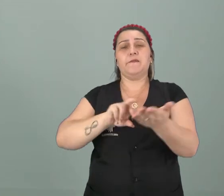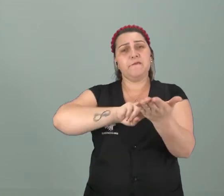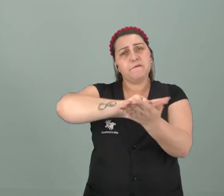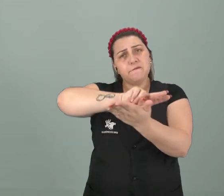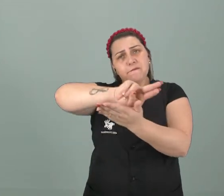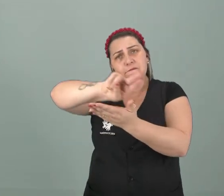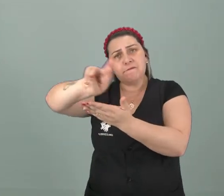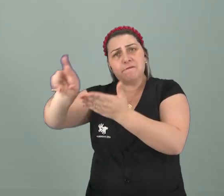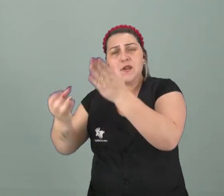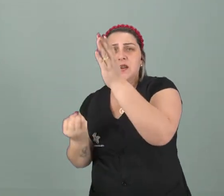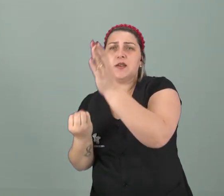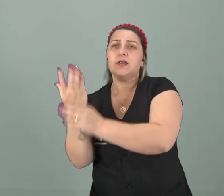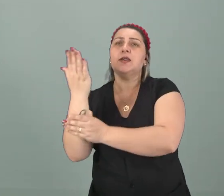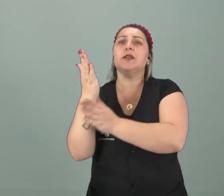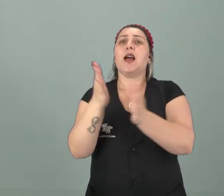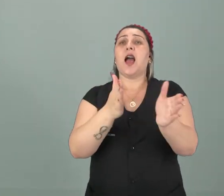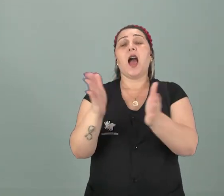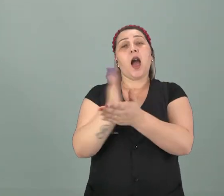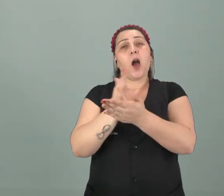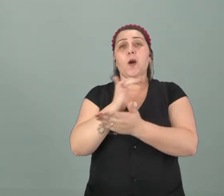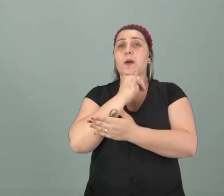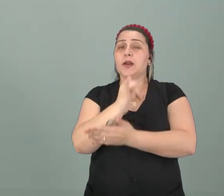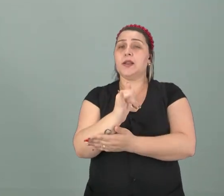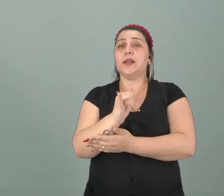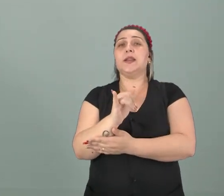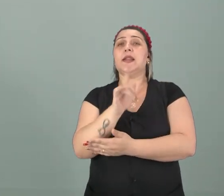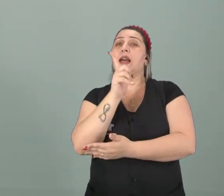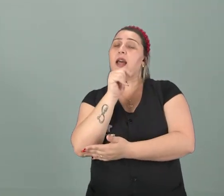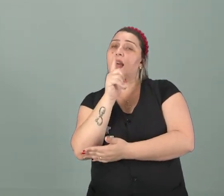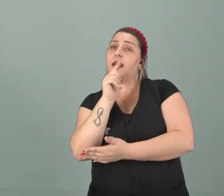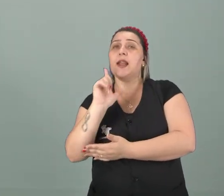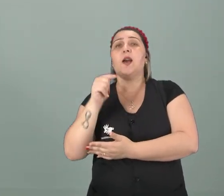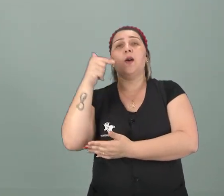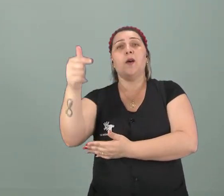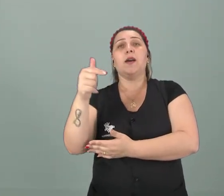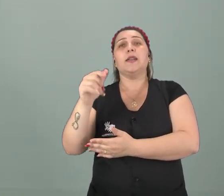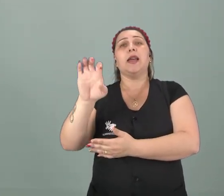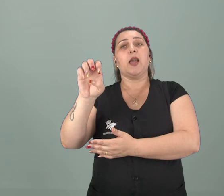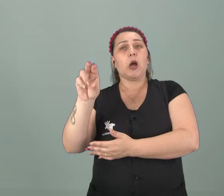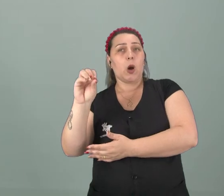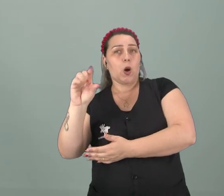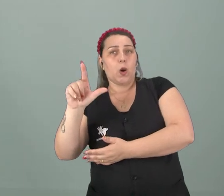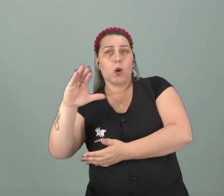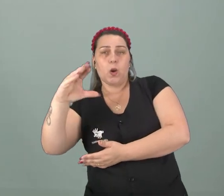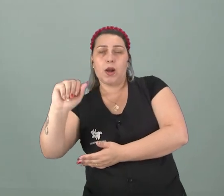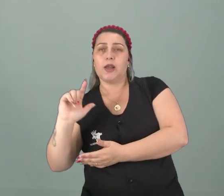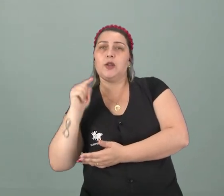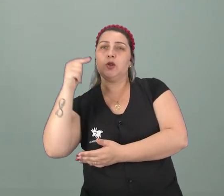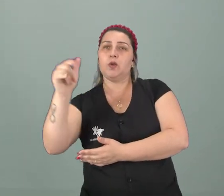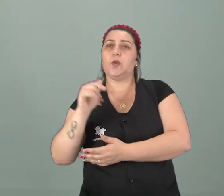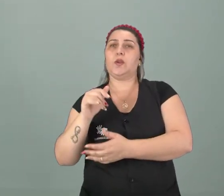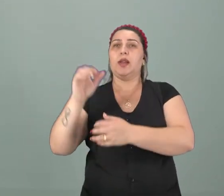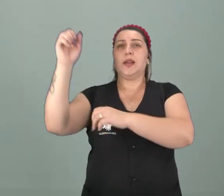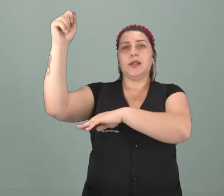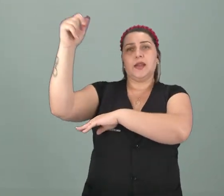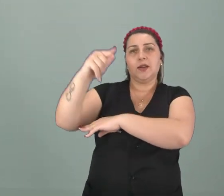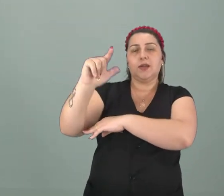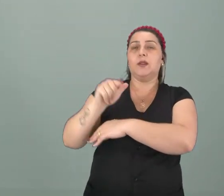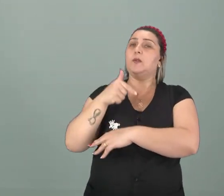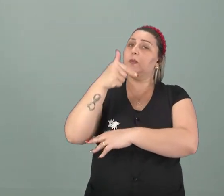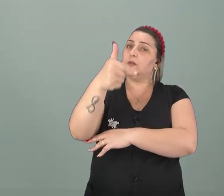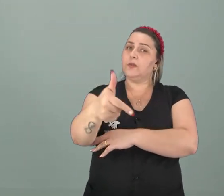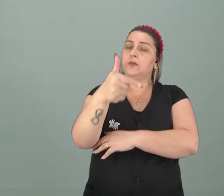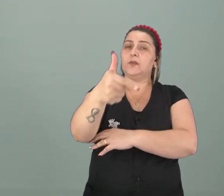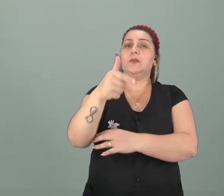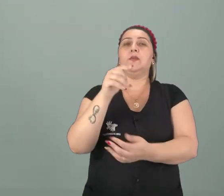vários processos, né, uma parte da minha eletricidade vem da hidrelétrica, uma parte vem da eólica, uma parte vem da energia solar, outra